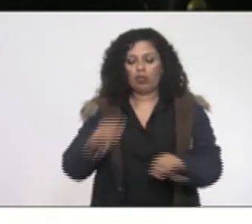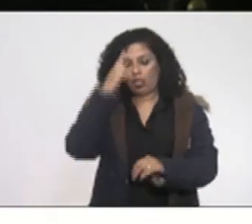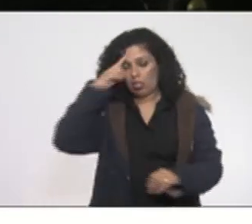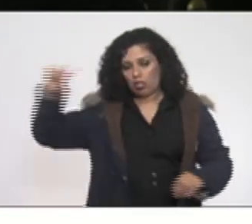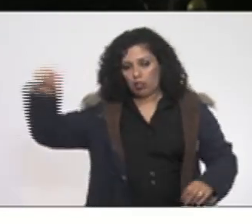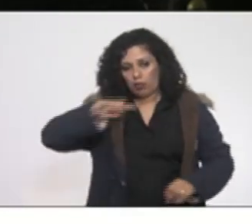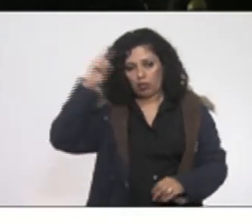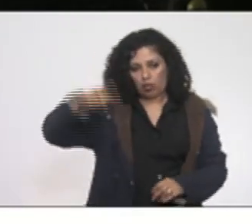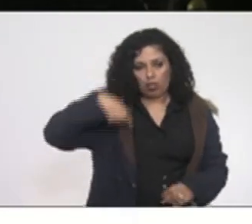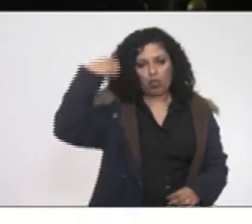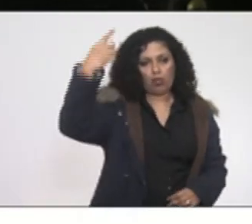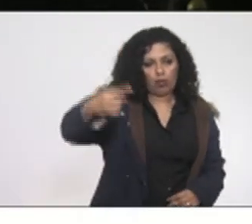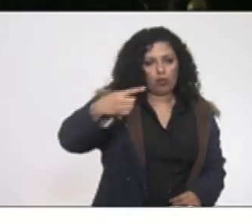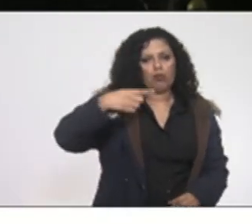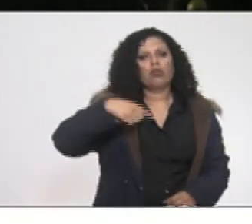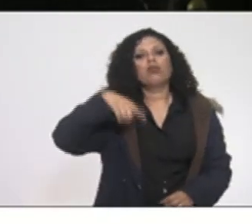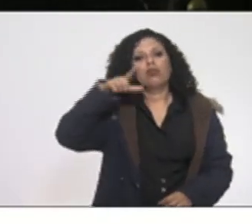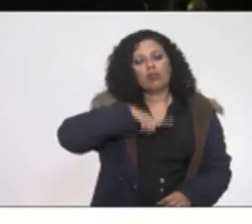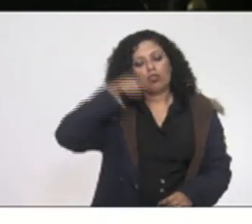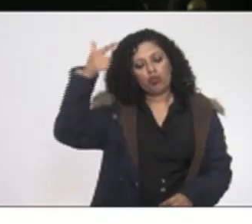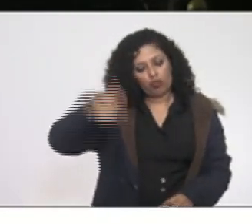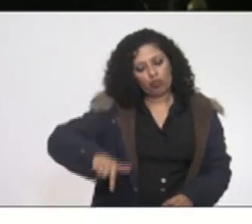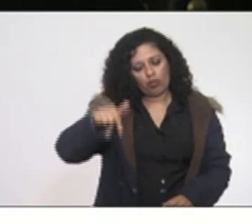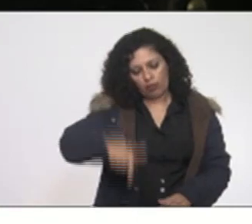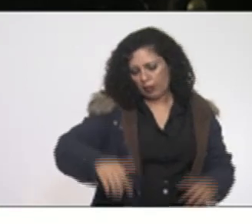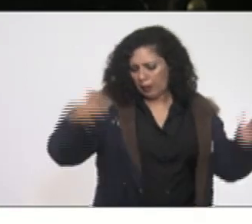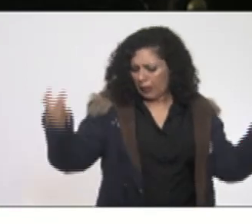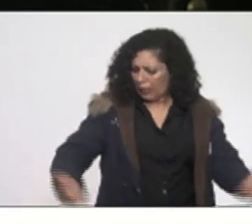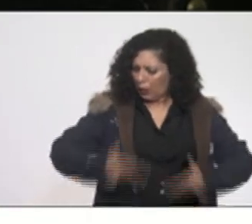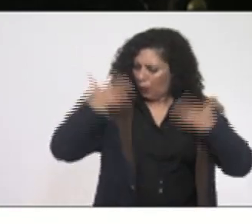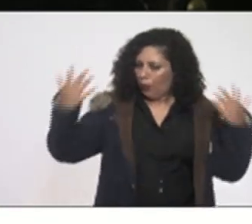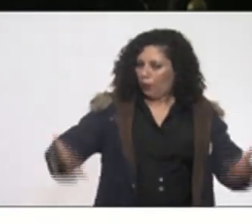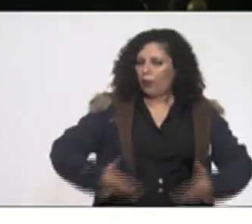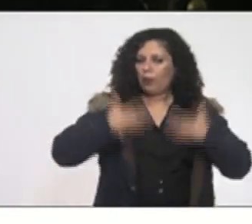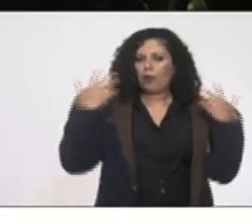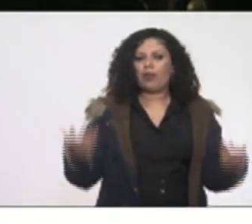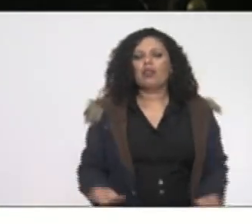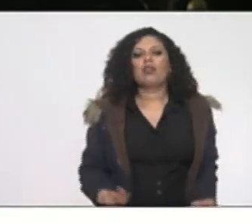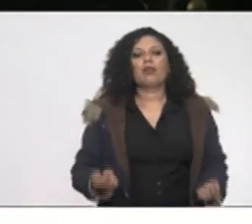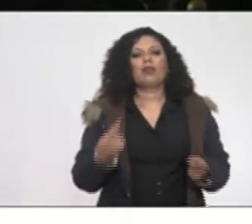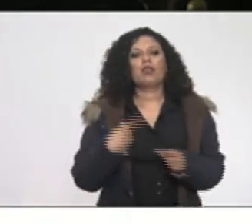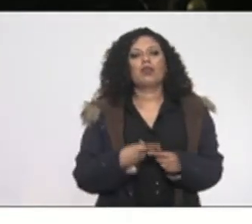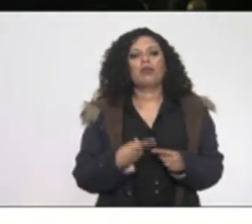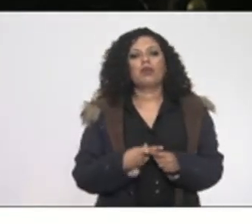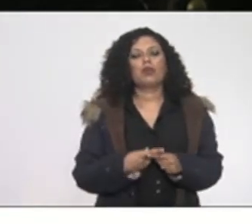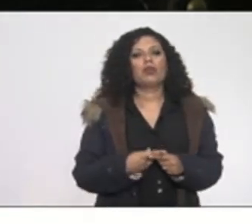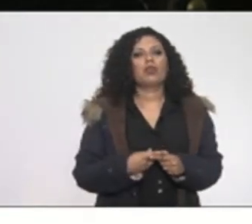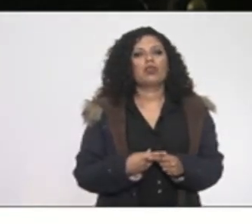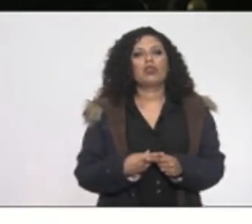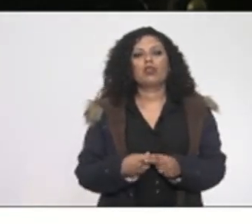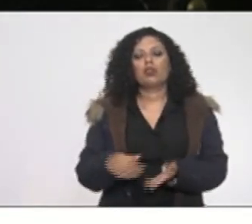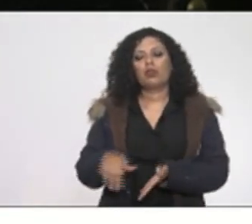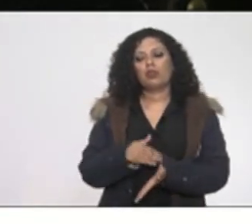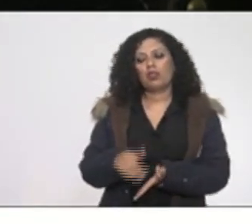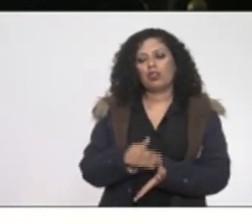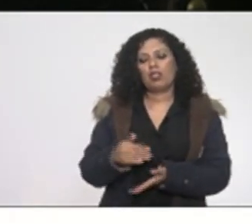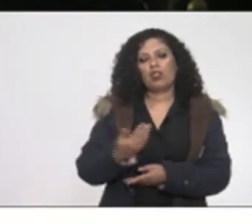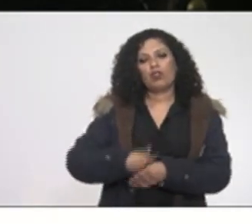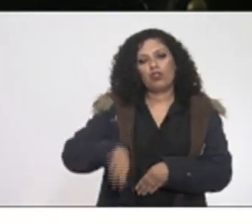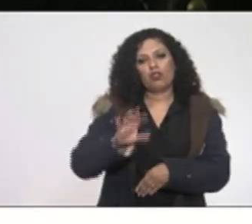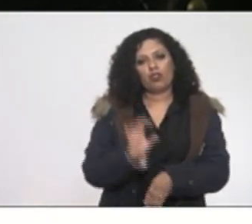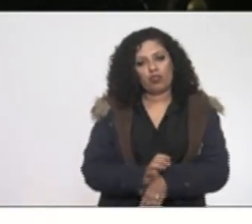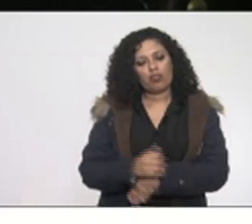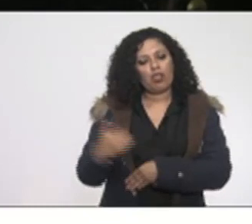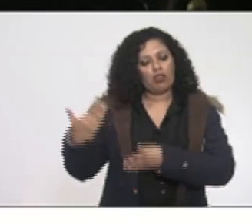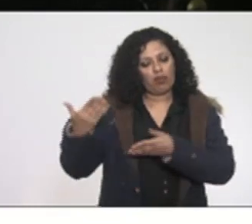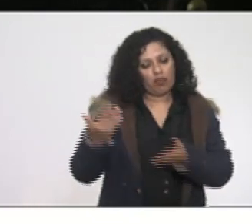semana, promete ser animado aqui a presença do secretário de Estado de